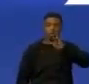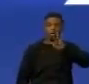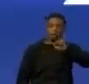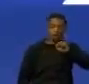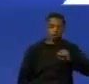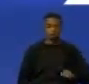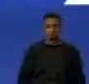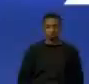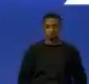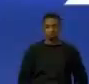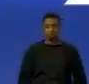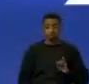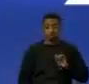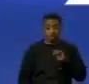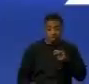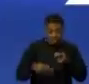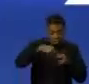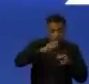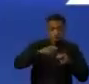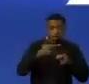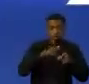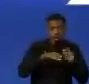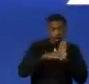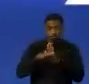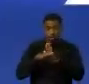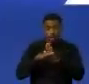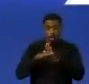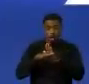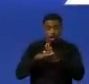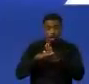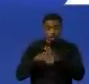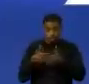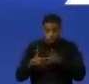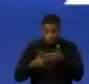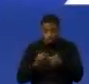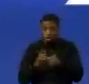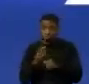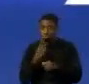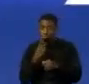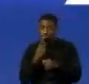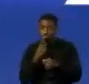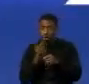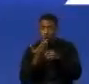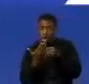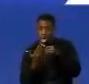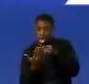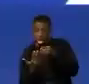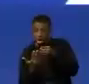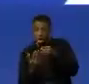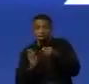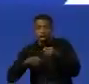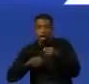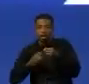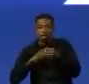Bom, se essa plaqueta artificial promete agilizar o processo de coagulação, é um ótimo tratamento